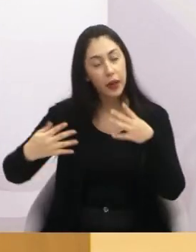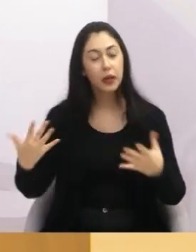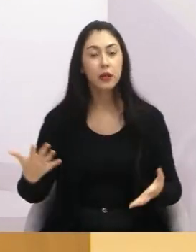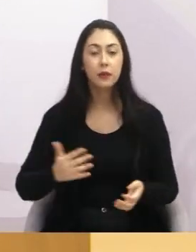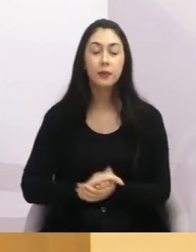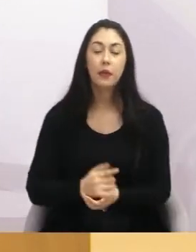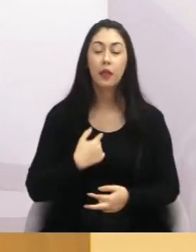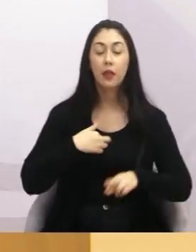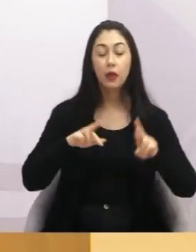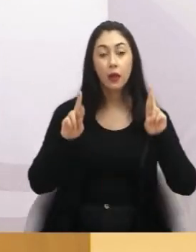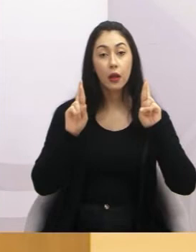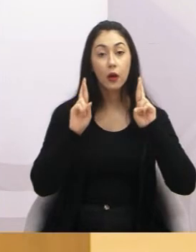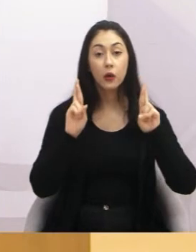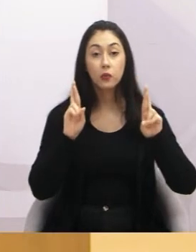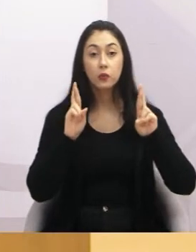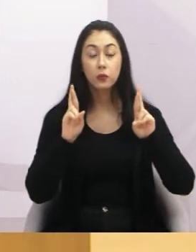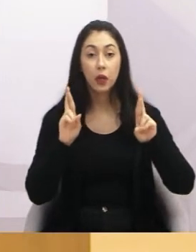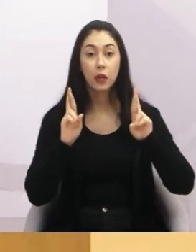Eu espero